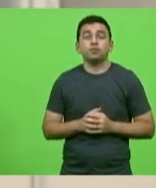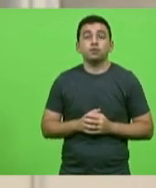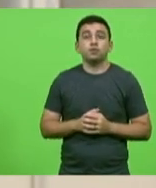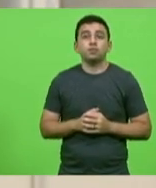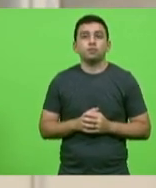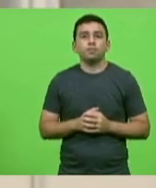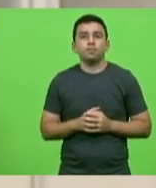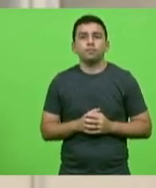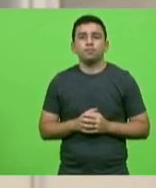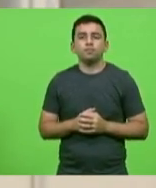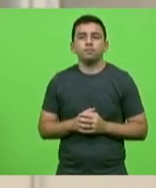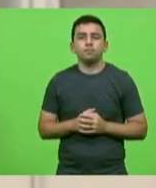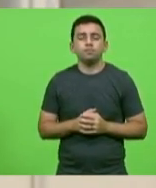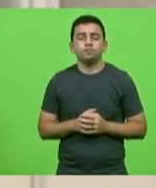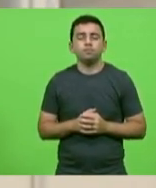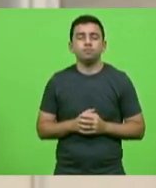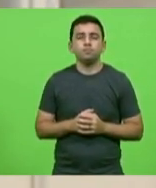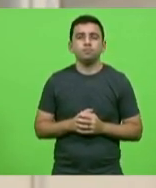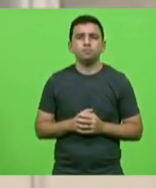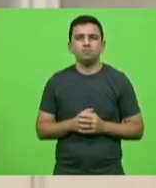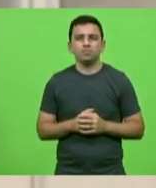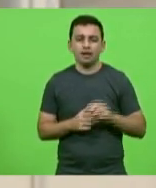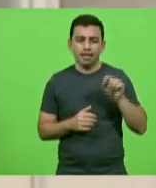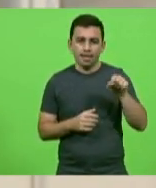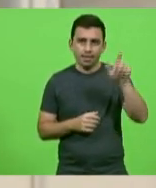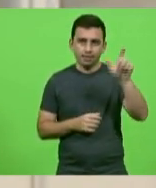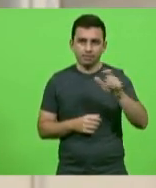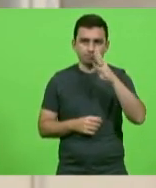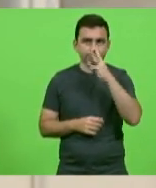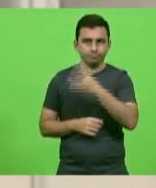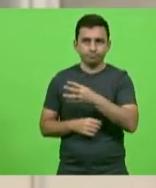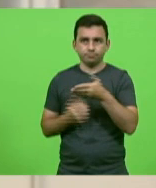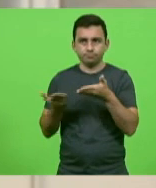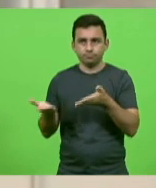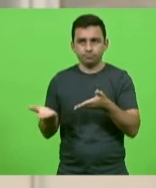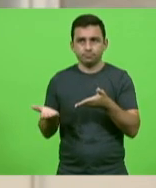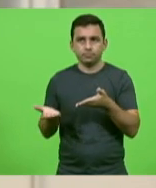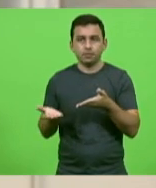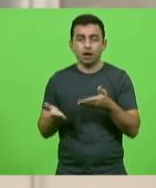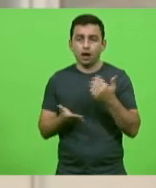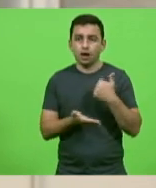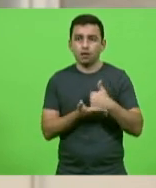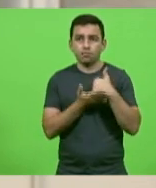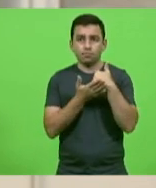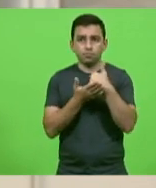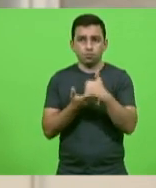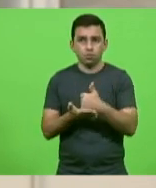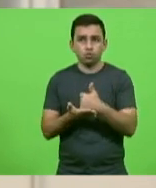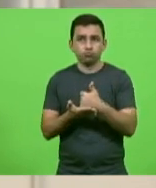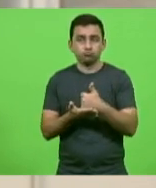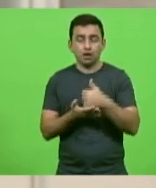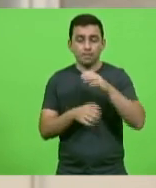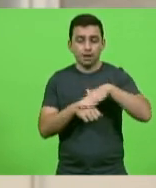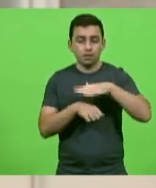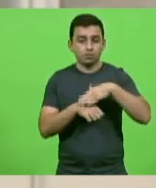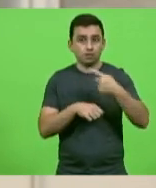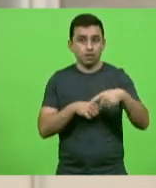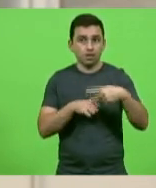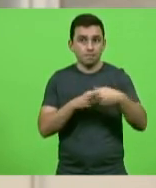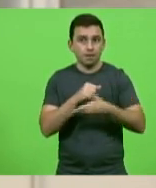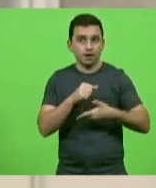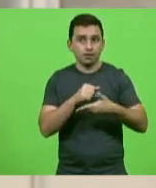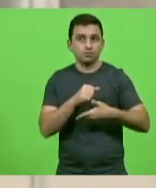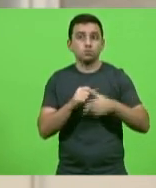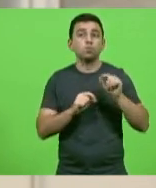e o usa denunciantes apoio a sua oração em